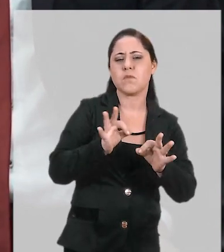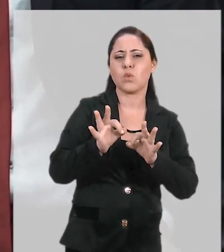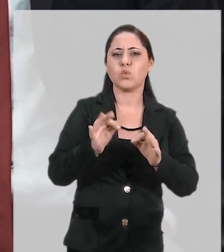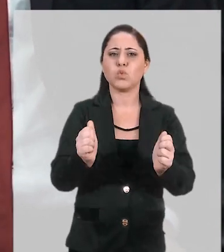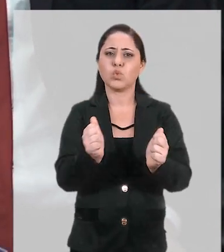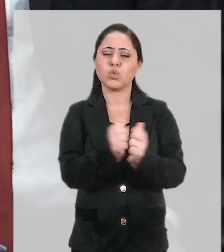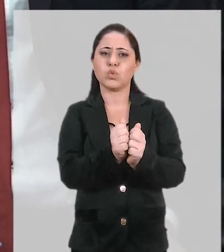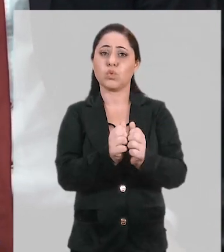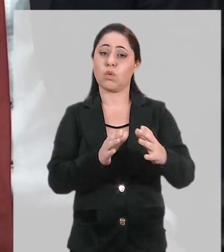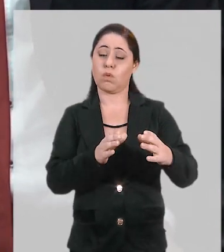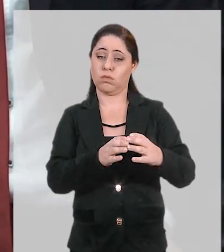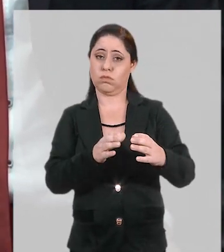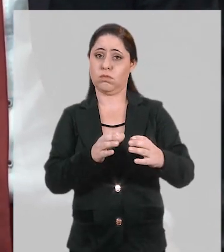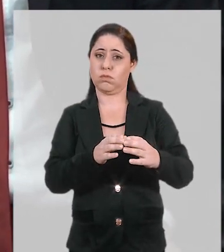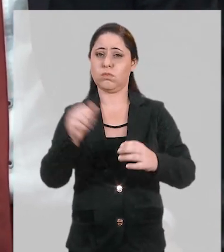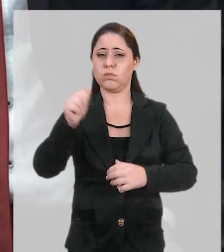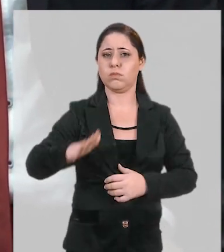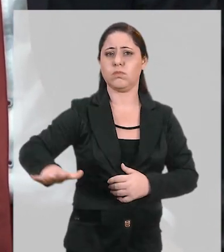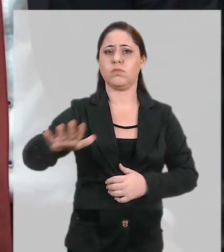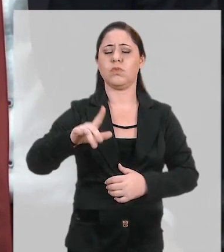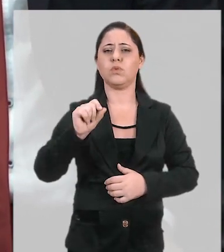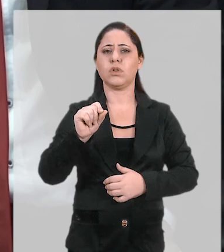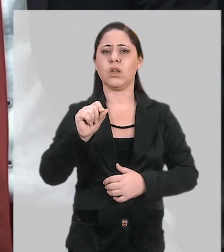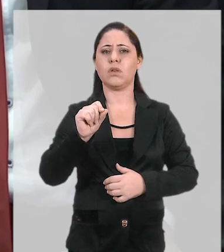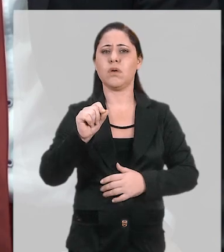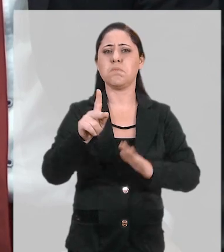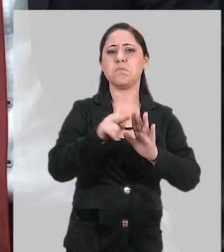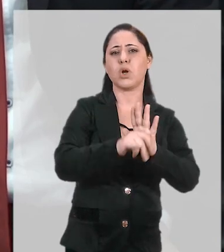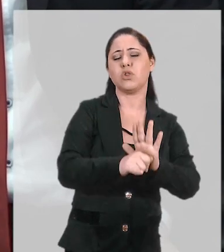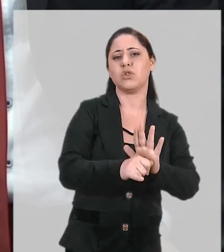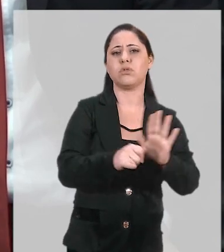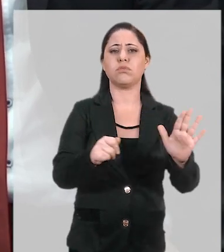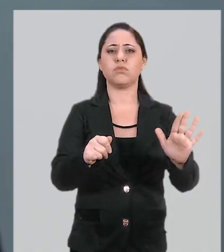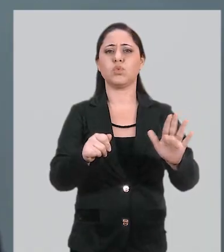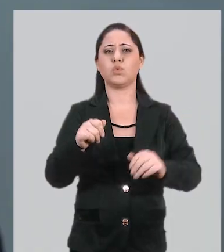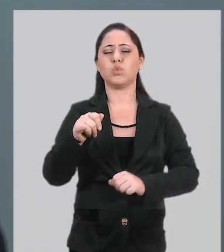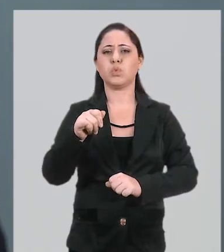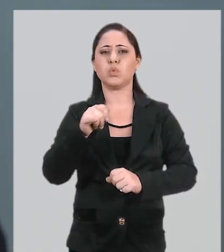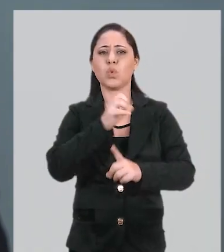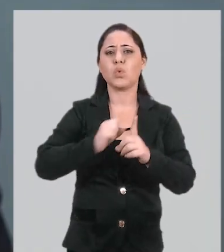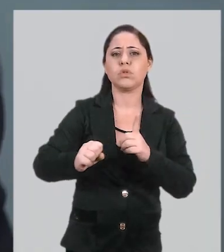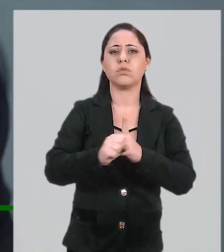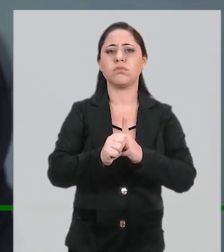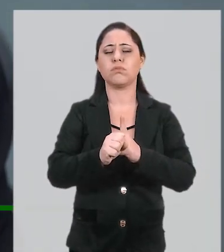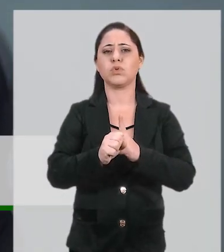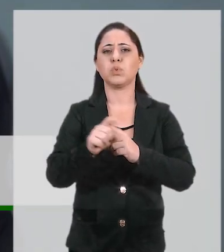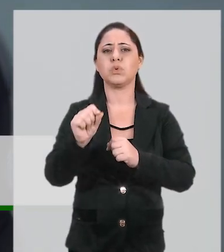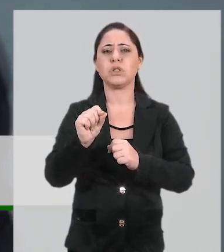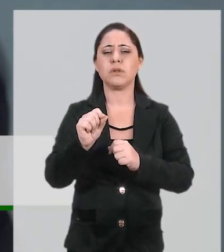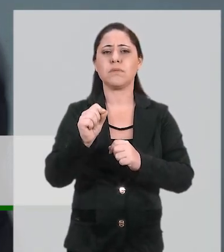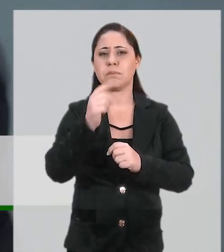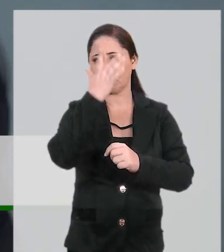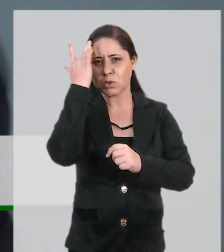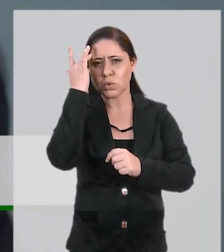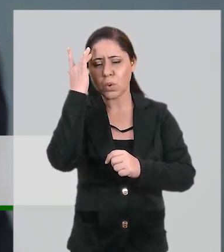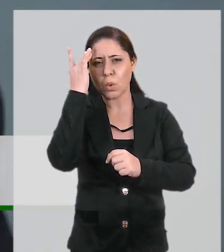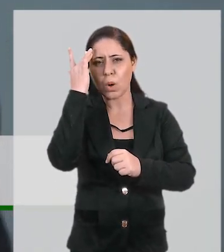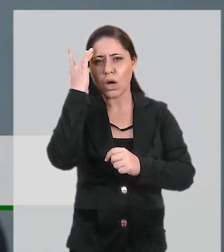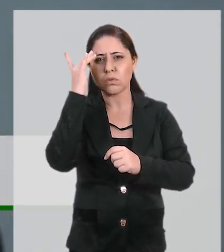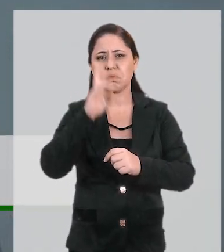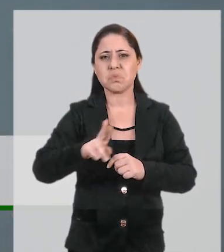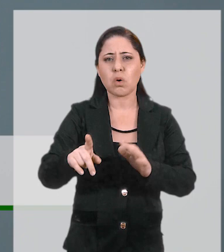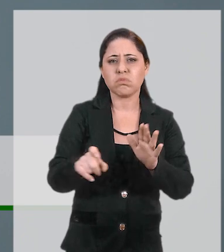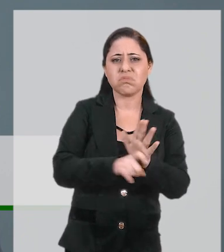afinada com a assistência social. Meus projetos são muito viabilizados através do projeto social, eu tenho um centro de recuperação de dependentes químicos, eu tenho um